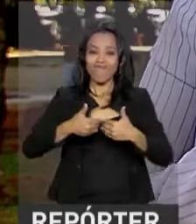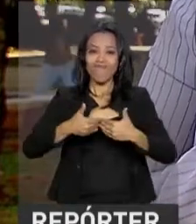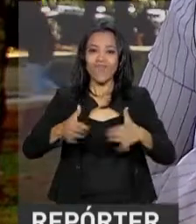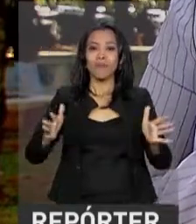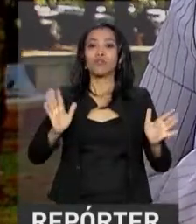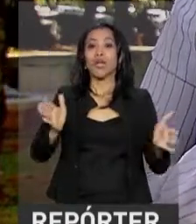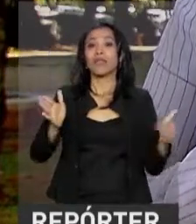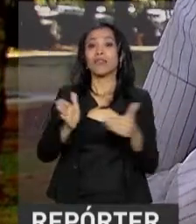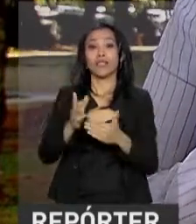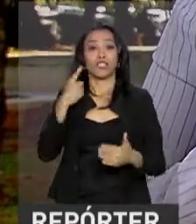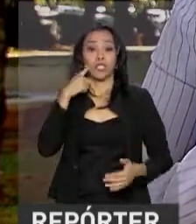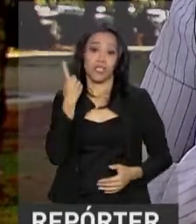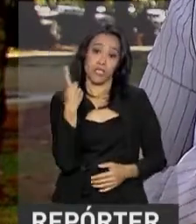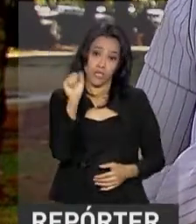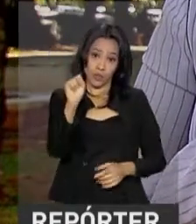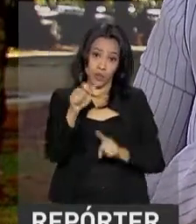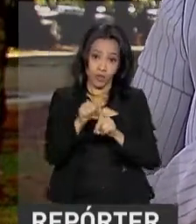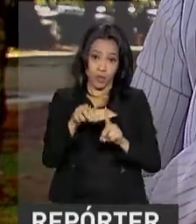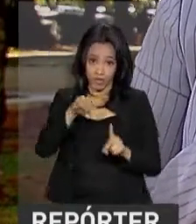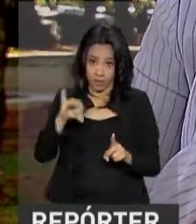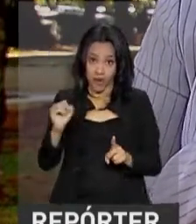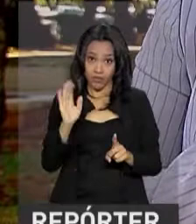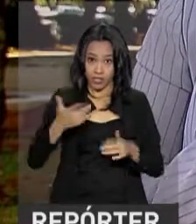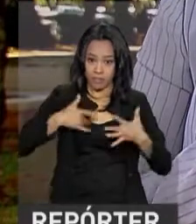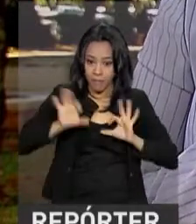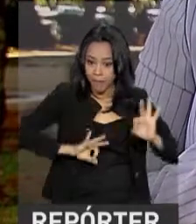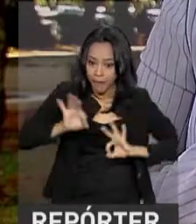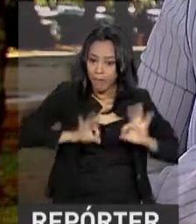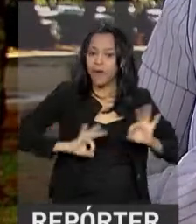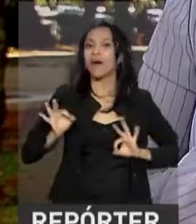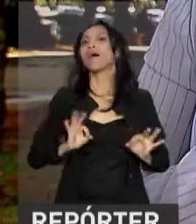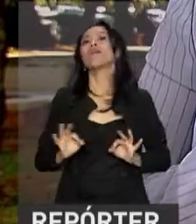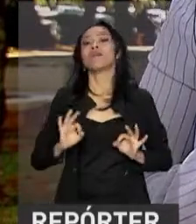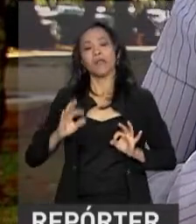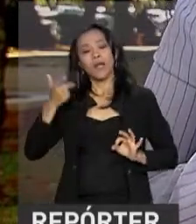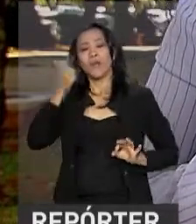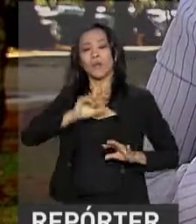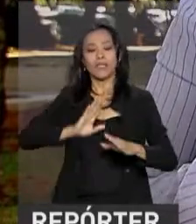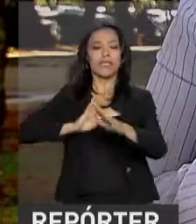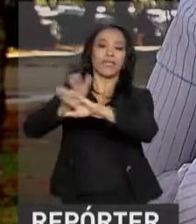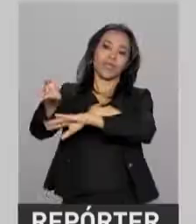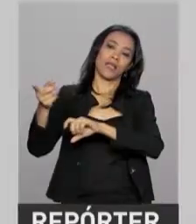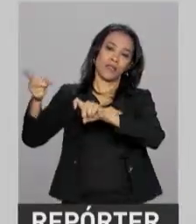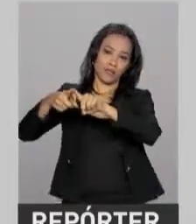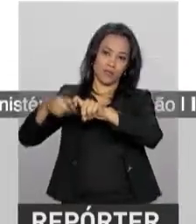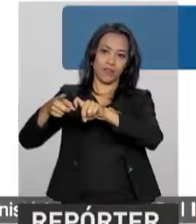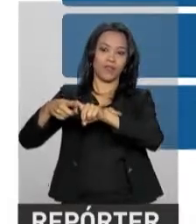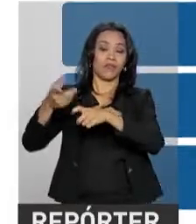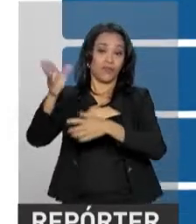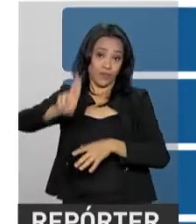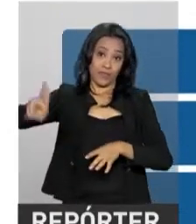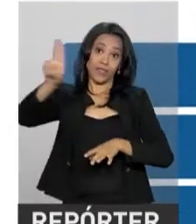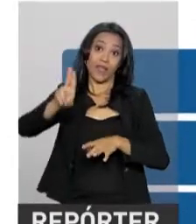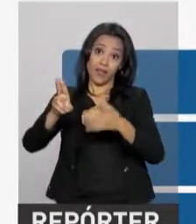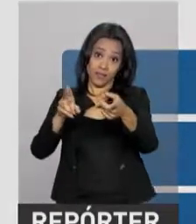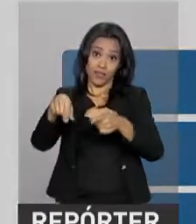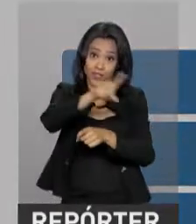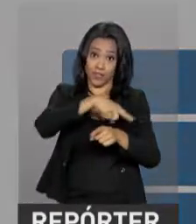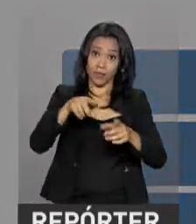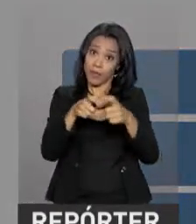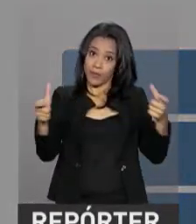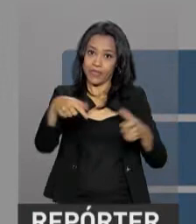18 de maio e os estudantes já se preparando para garantir uma vaga na universidade para se inscrever é preciso